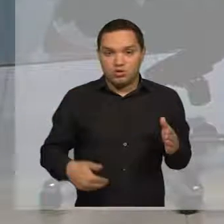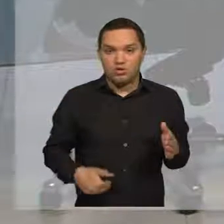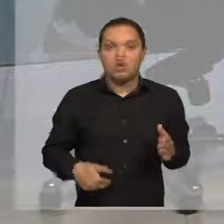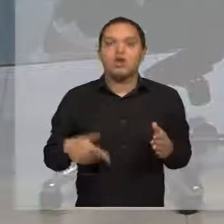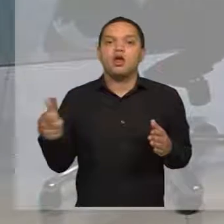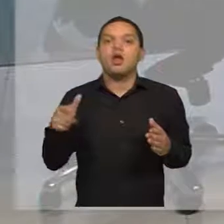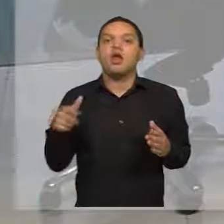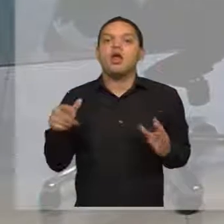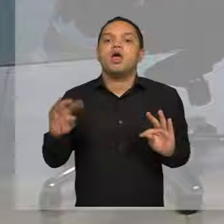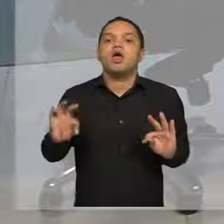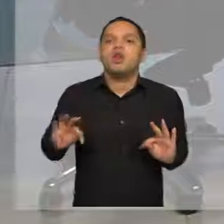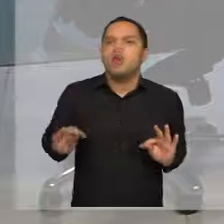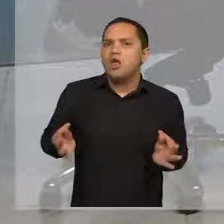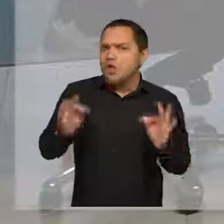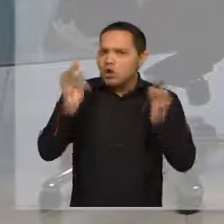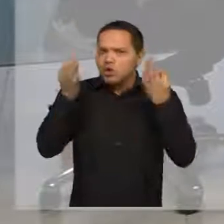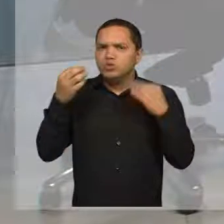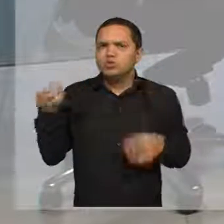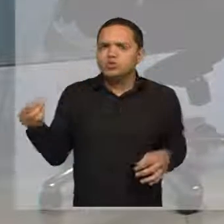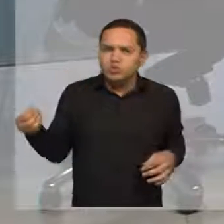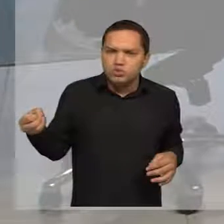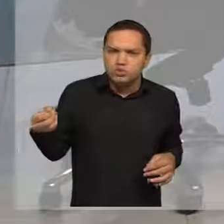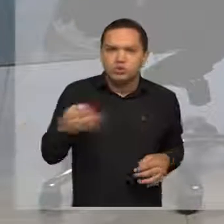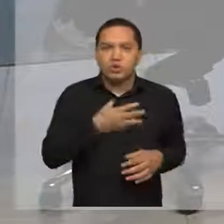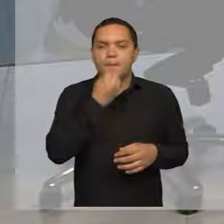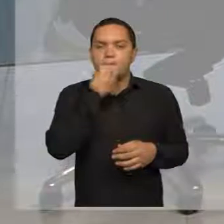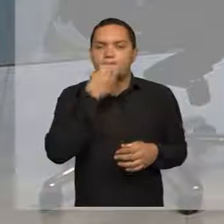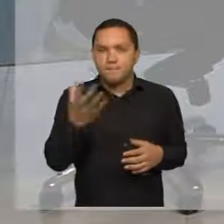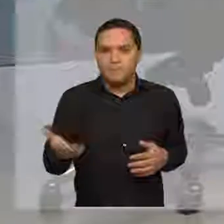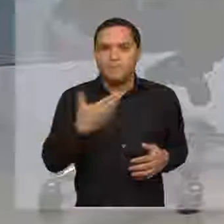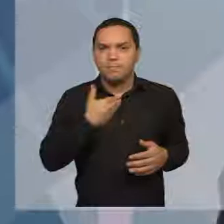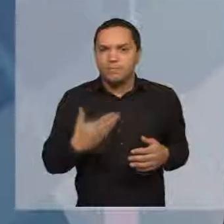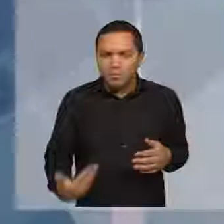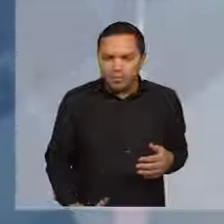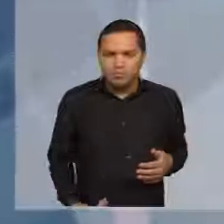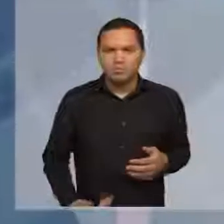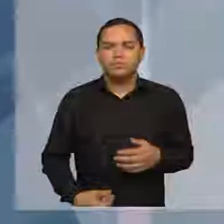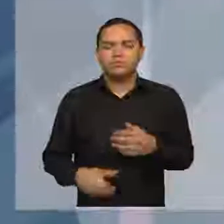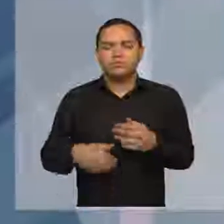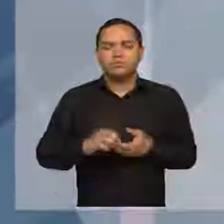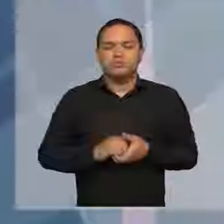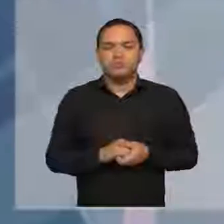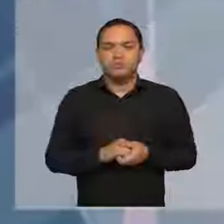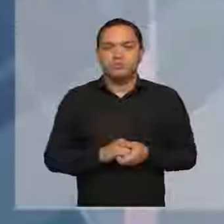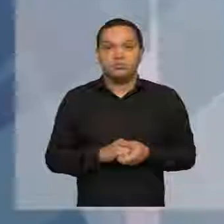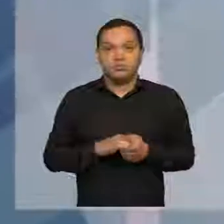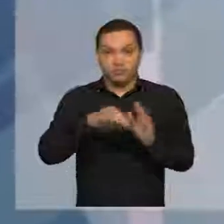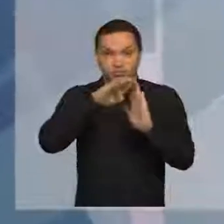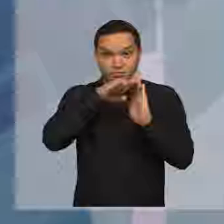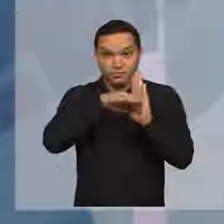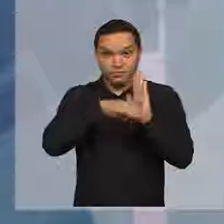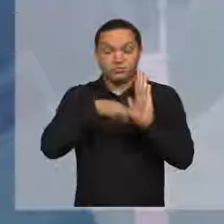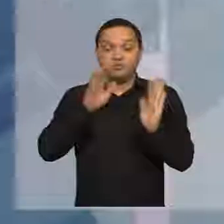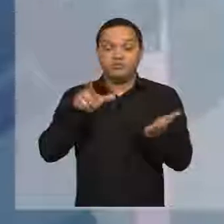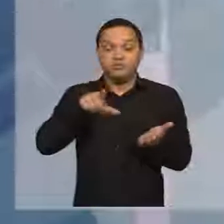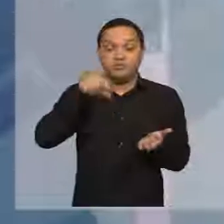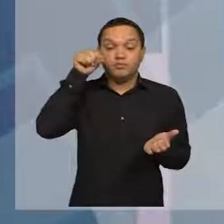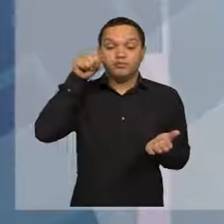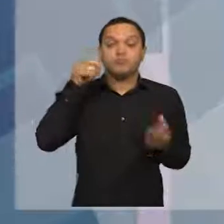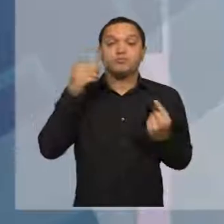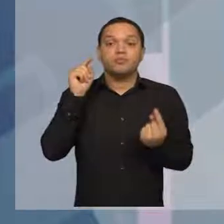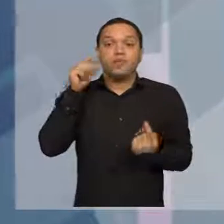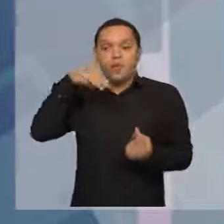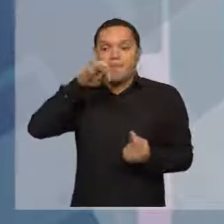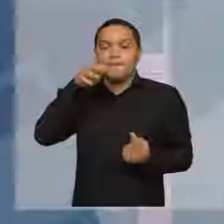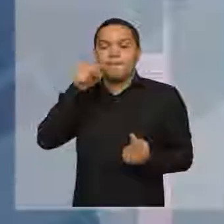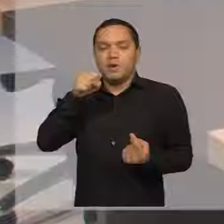moderno instrumento de boa governança pública. As ações foram elencadas como